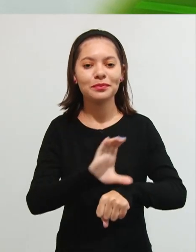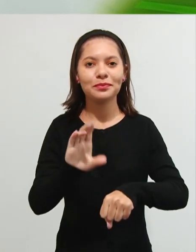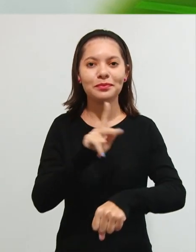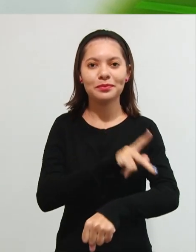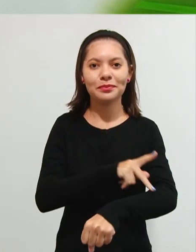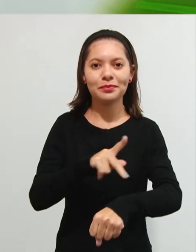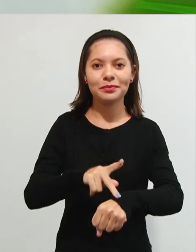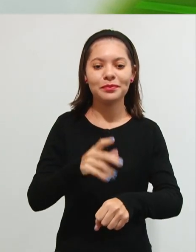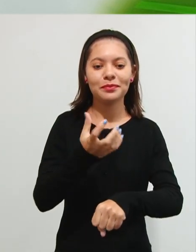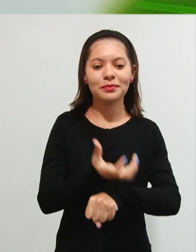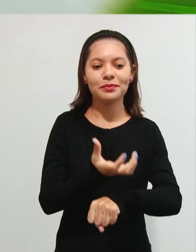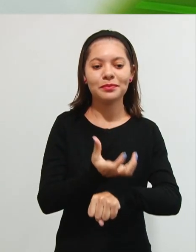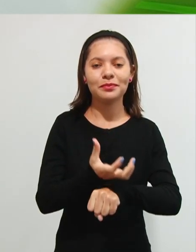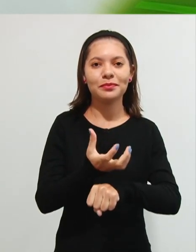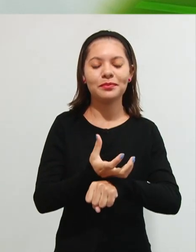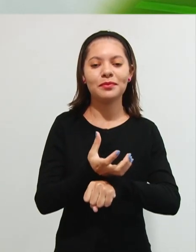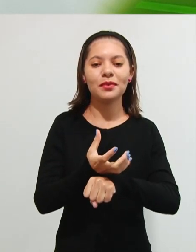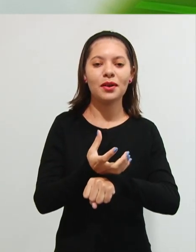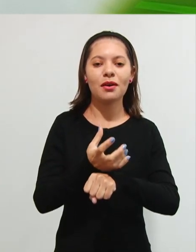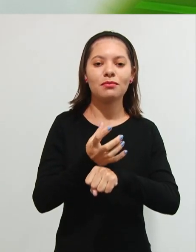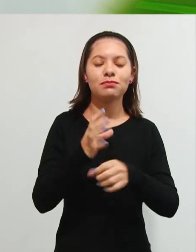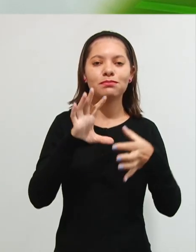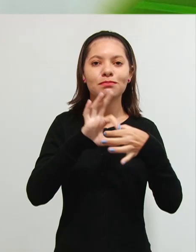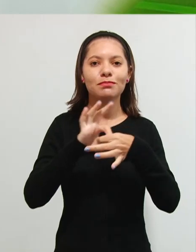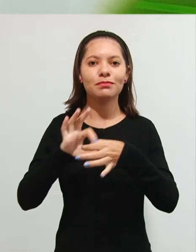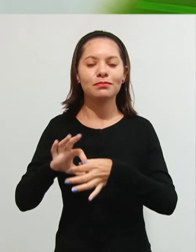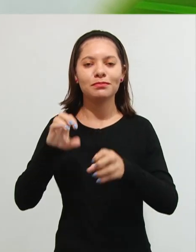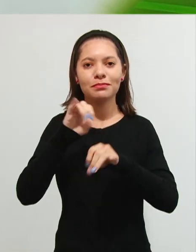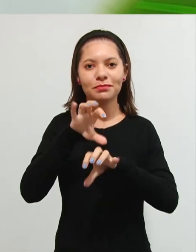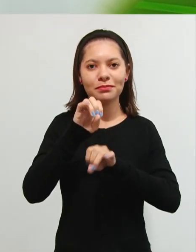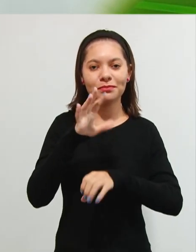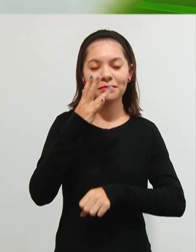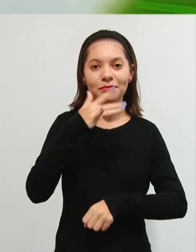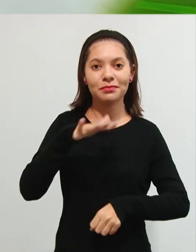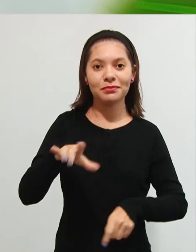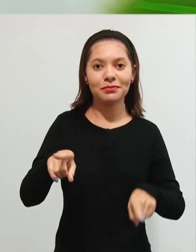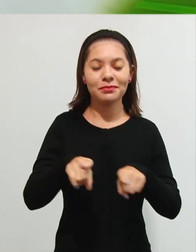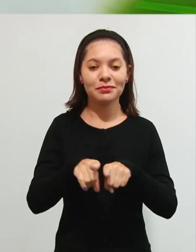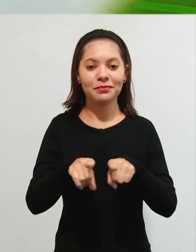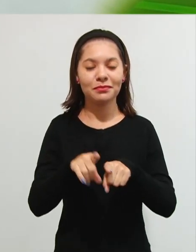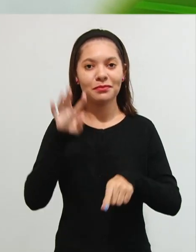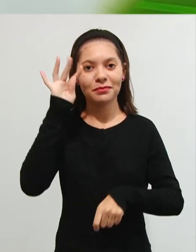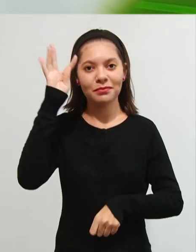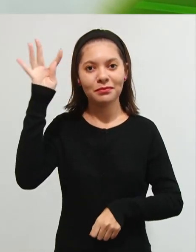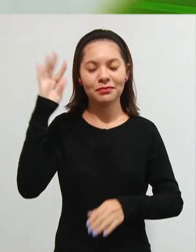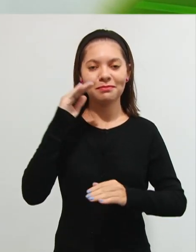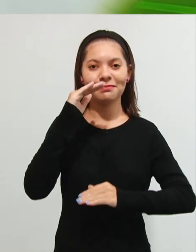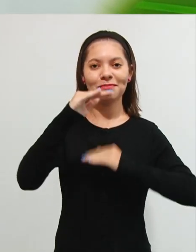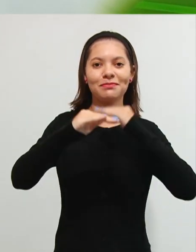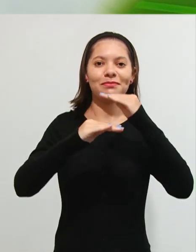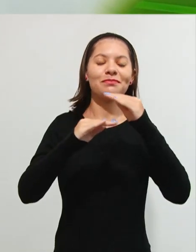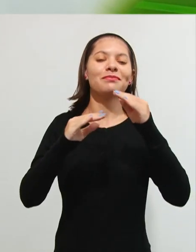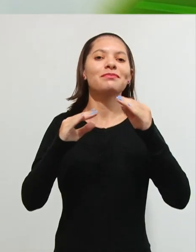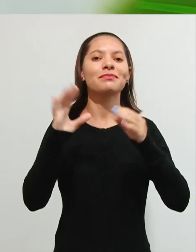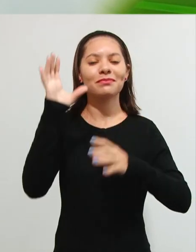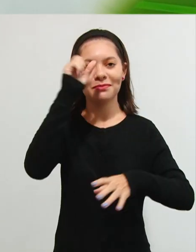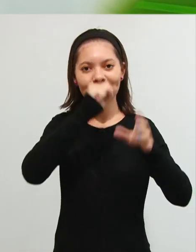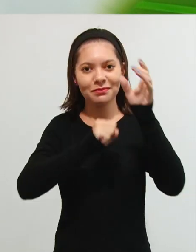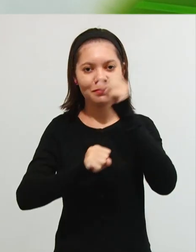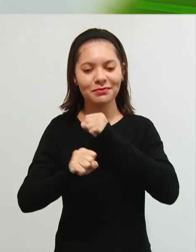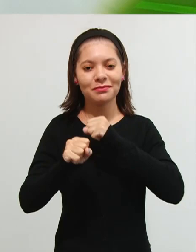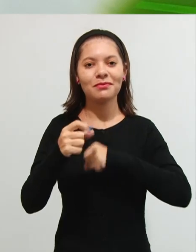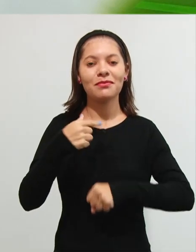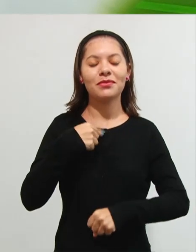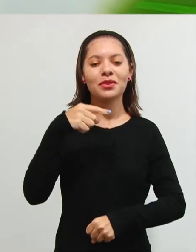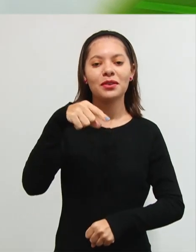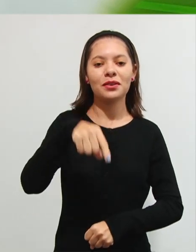Educativos da Infância e Teoria do Desenvolvimento da Aprendizagem, numa ação integrada. Eu estou no estúdio de gravação do Instituto Federal